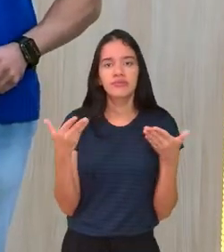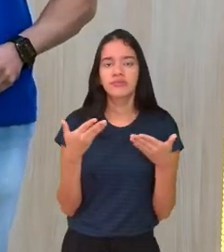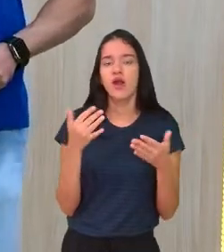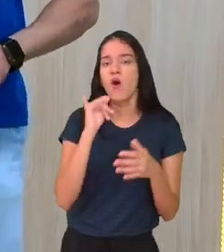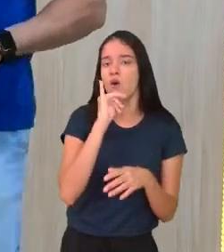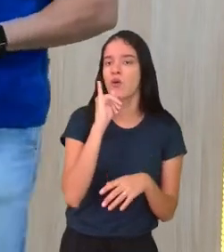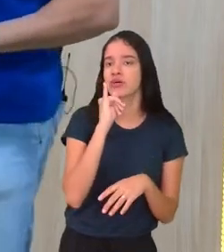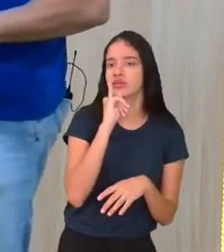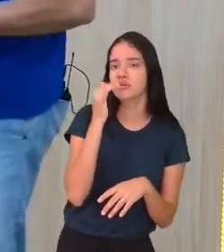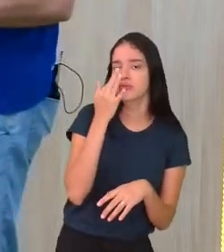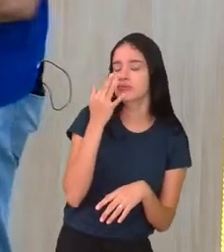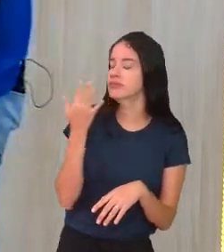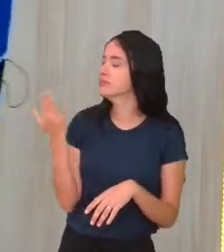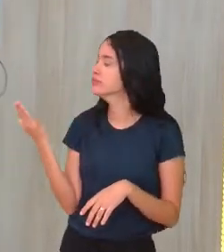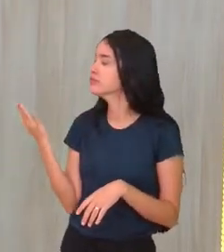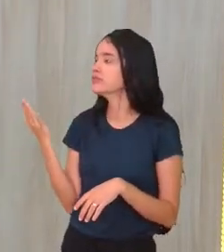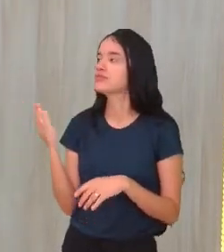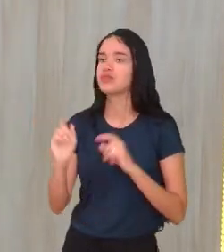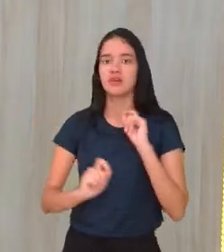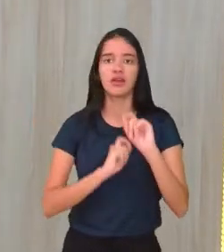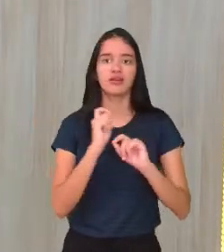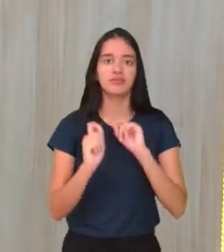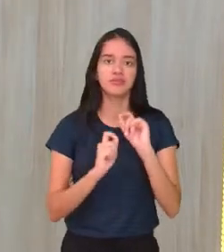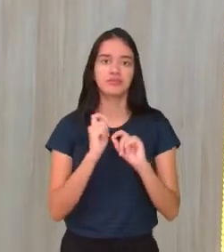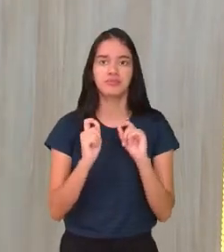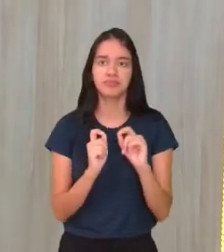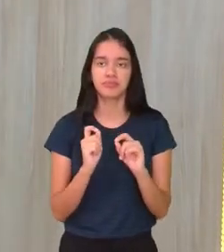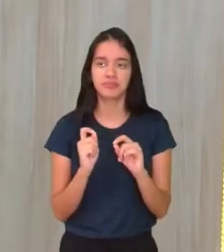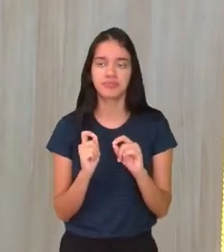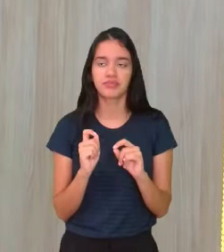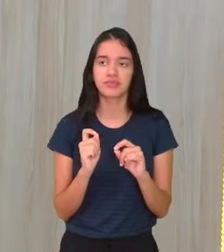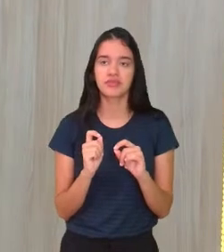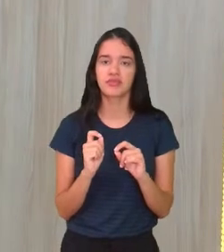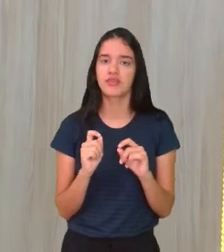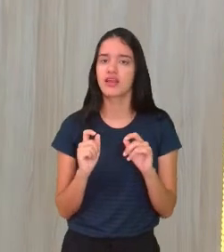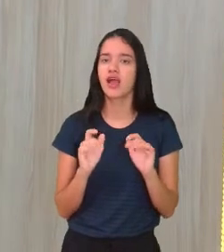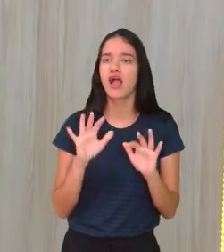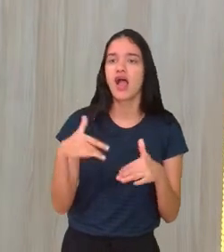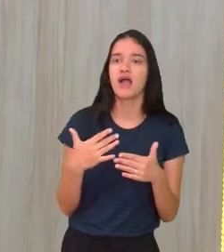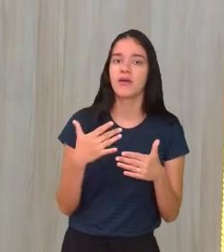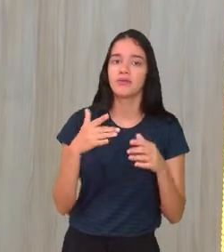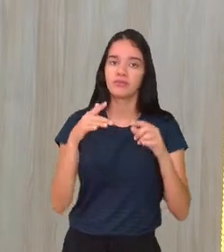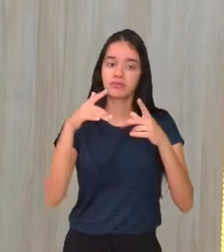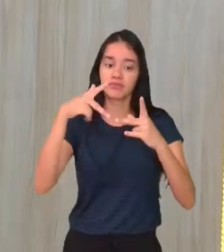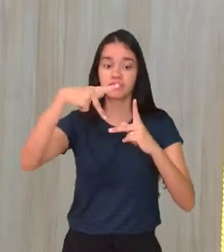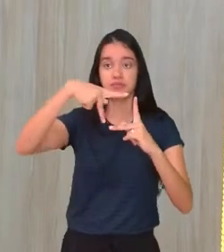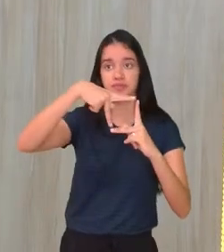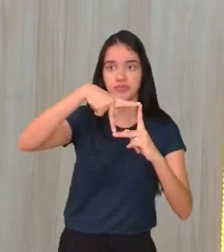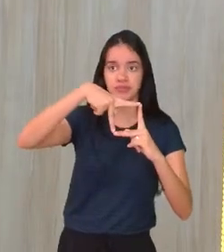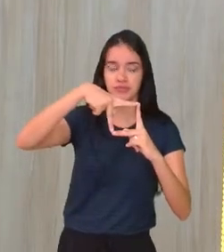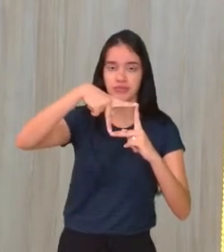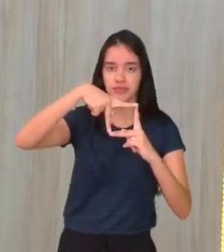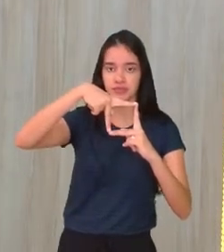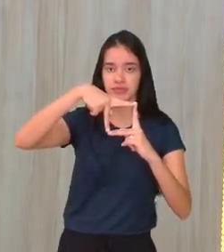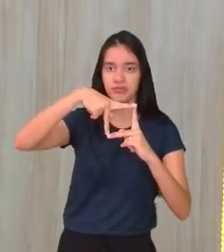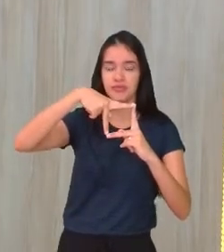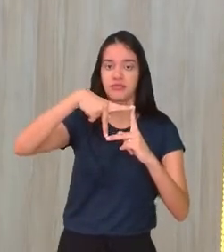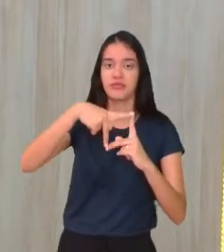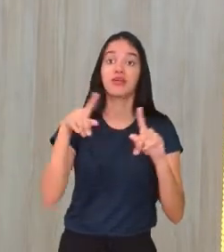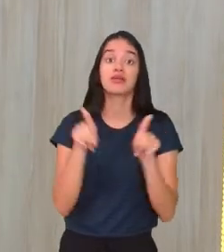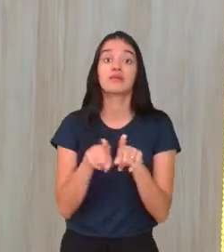que eu trouxe para vocês é em relação a esse polígono aqui e